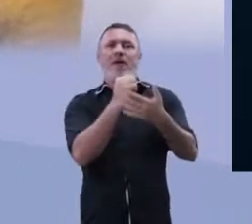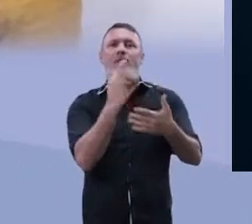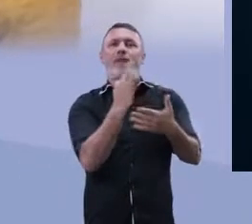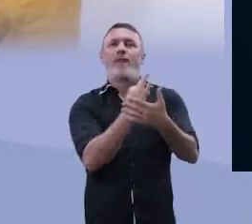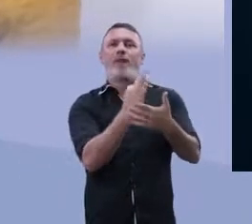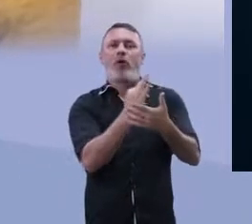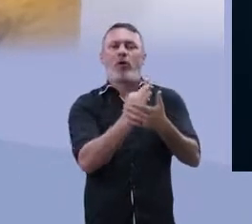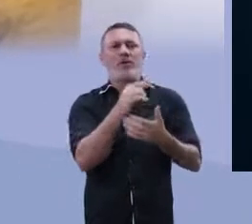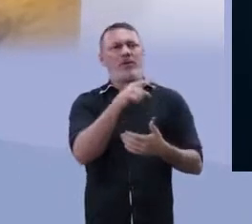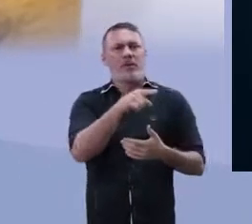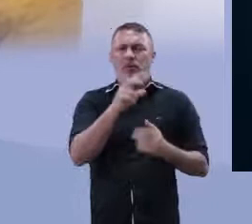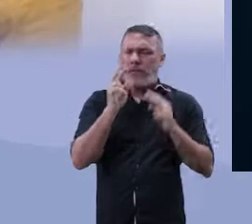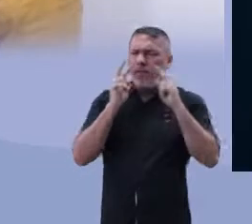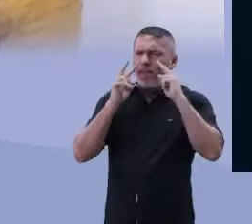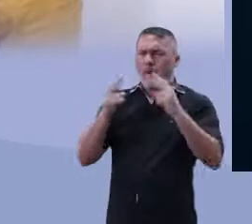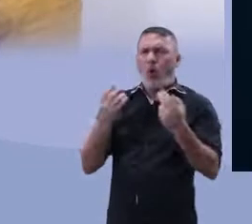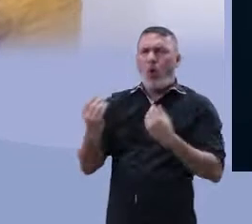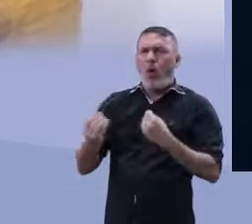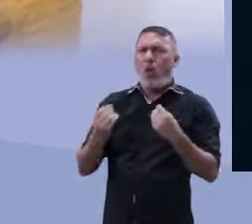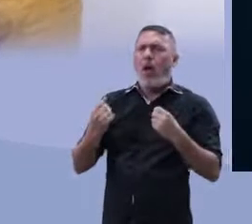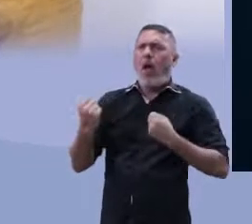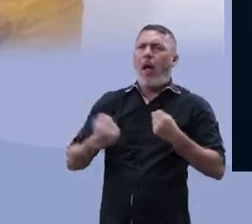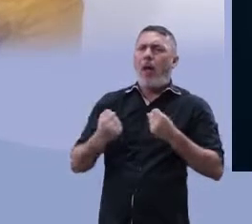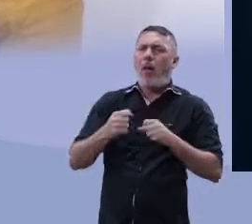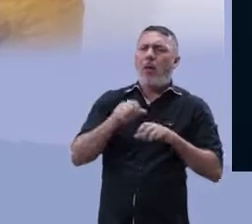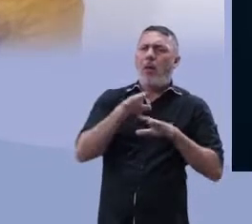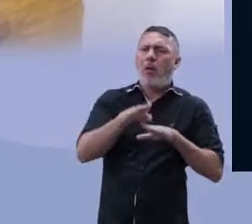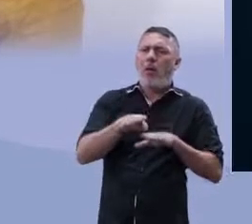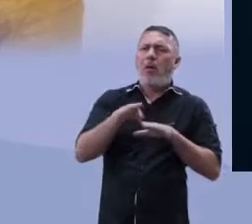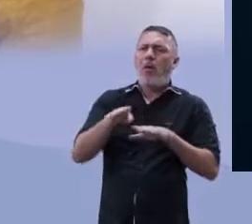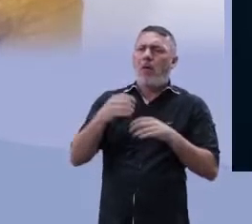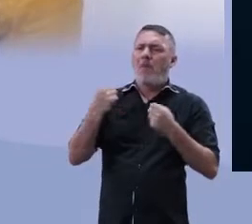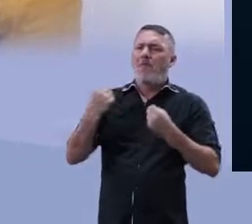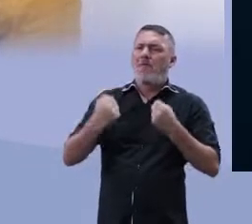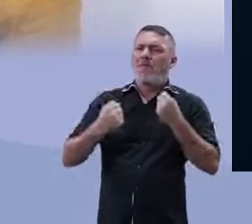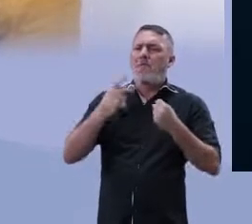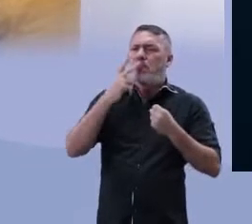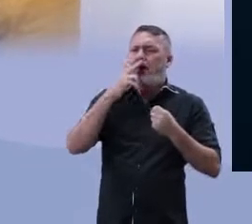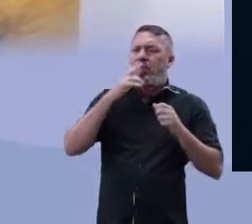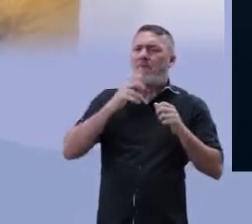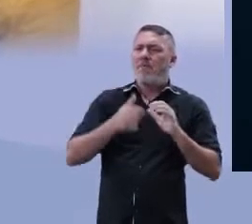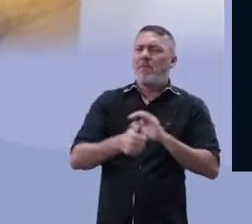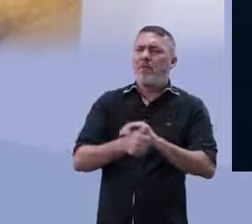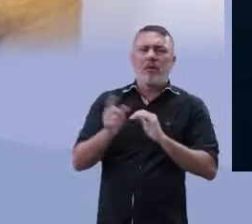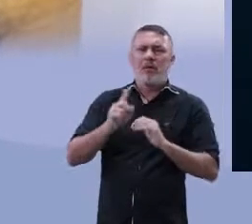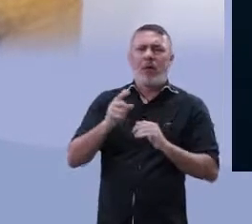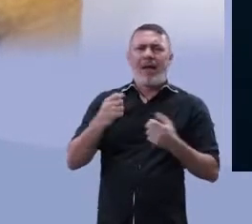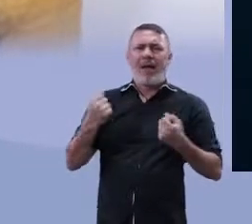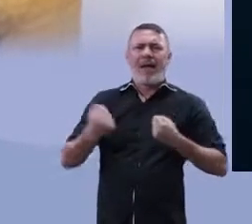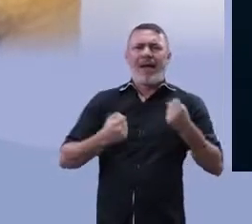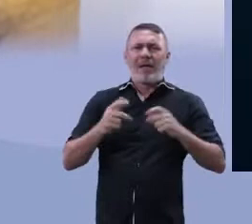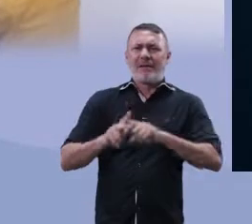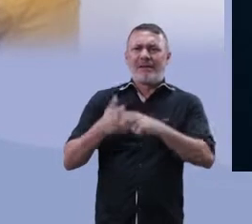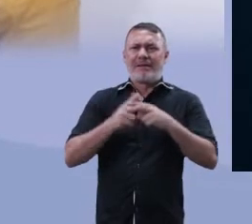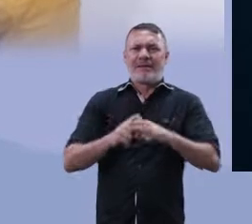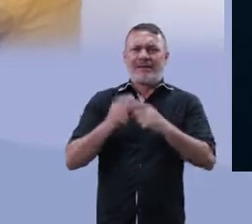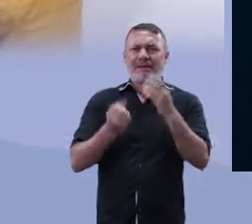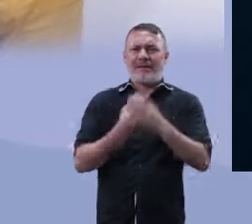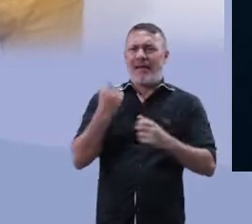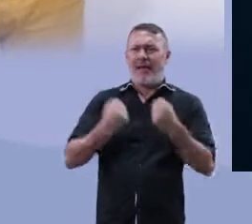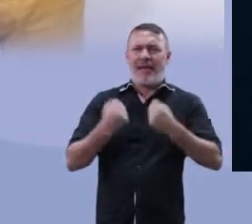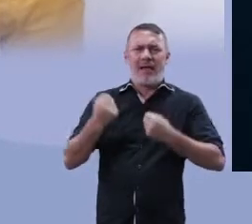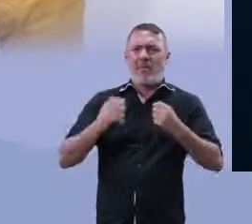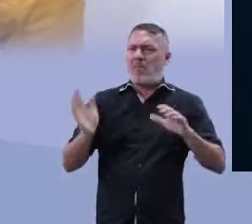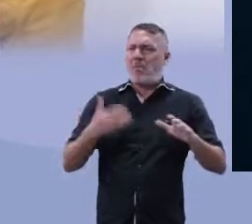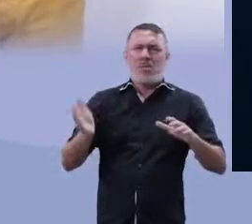grande dentro de uma questão de processos de produção industrial. Ele, inclusive, só para se ter uma ideia, na época não havia